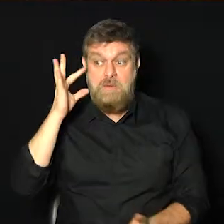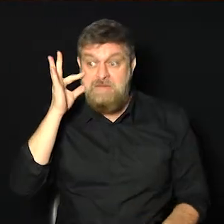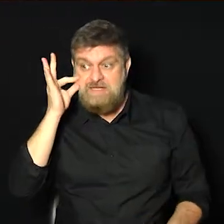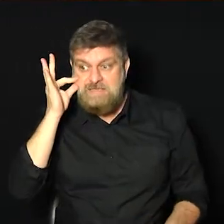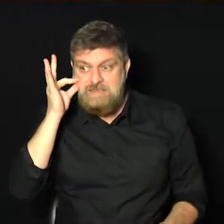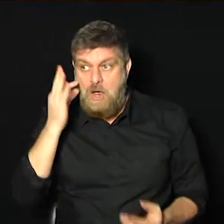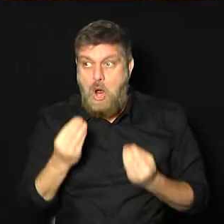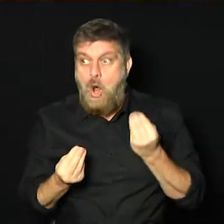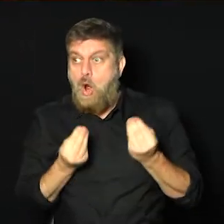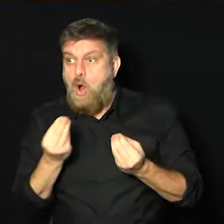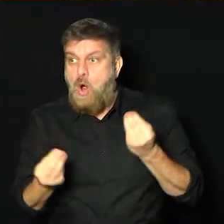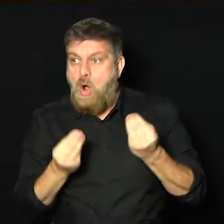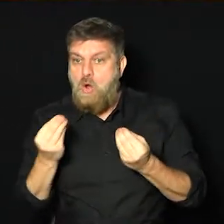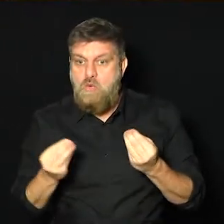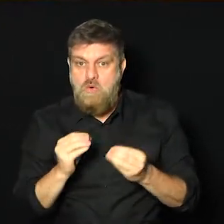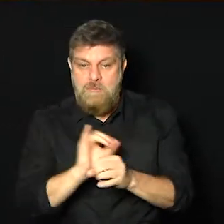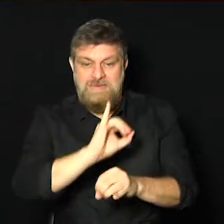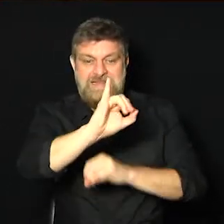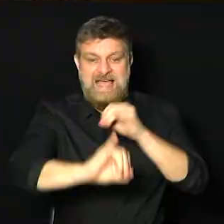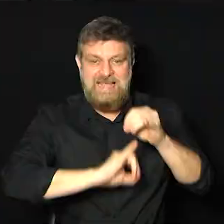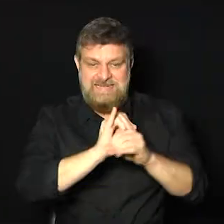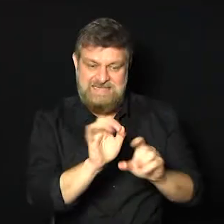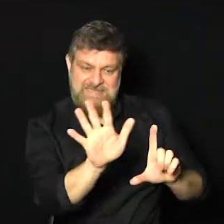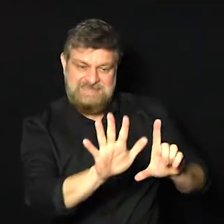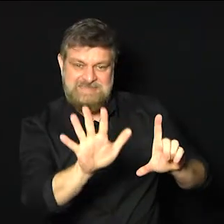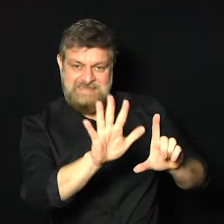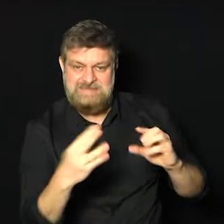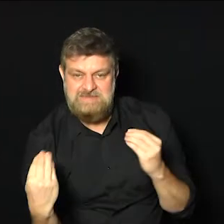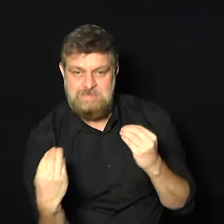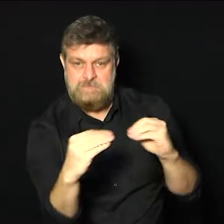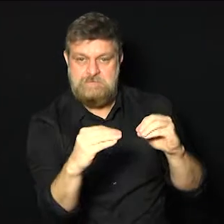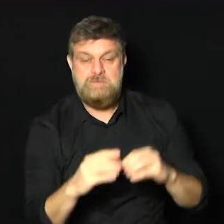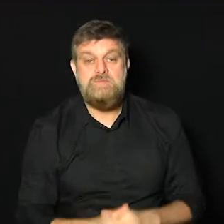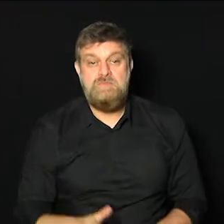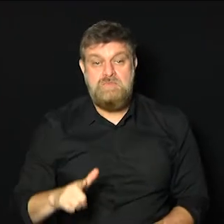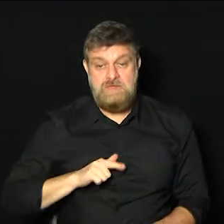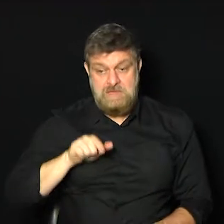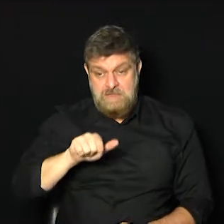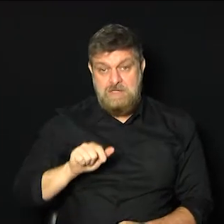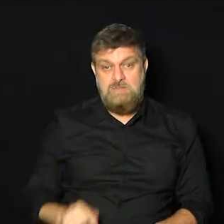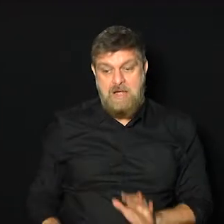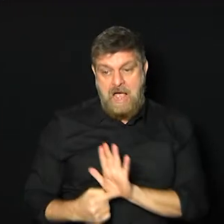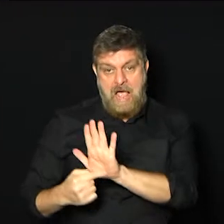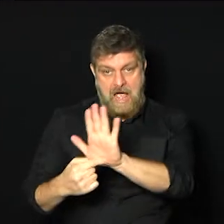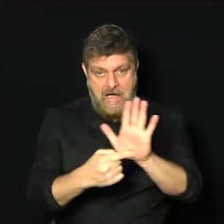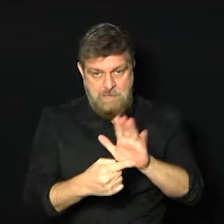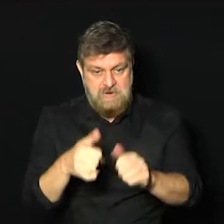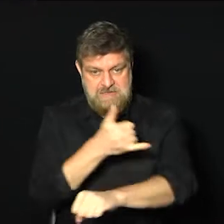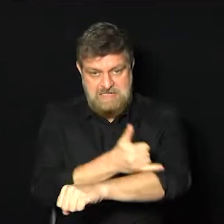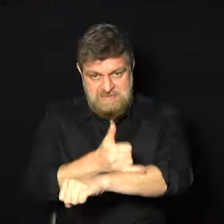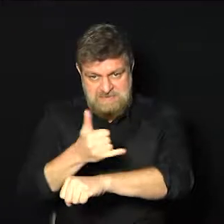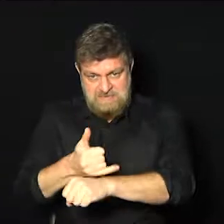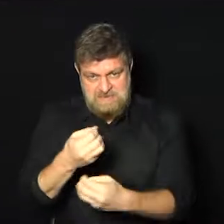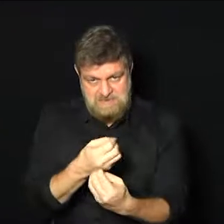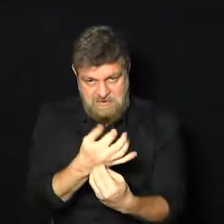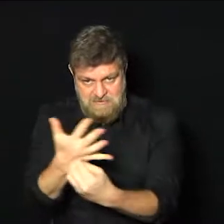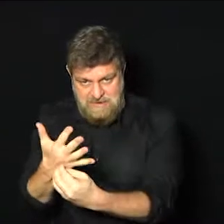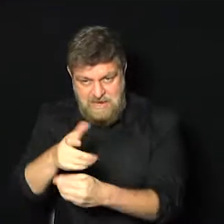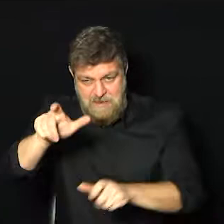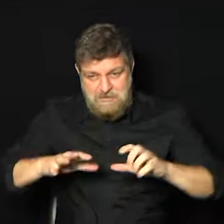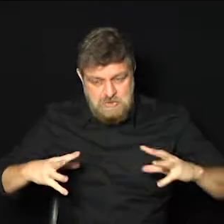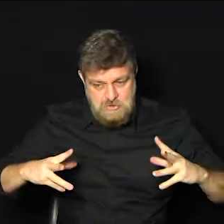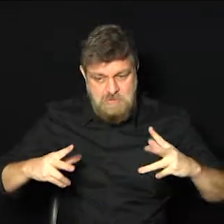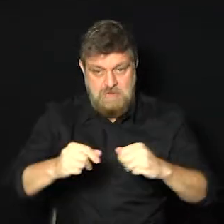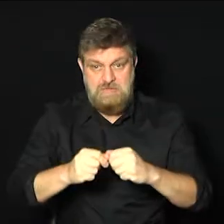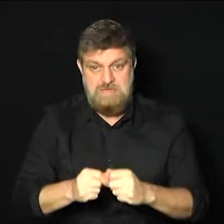e transportá-la para esse novo ambiente online. A plataforma online da exposição está disponível para todas as pessoas a